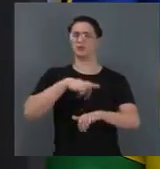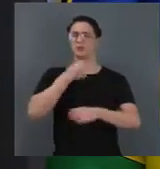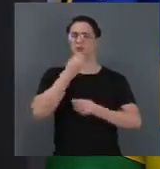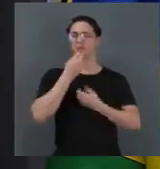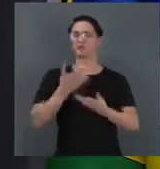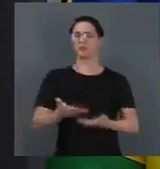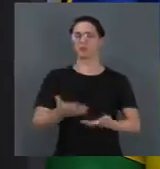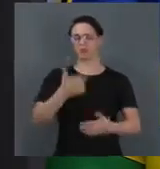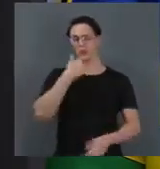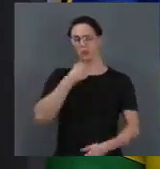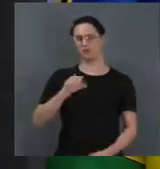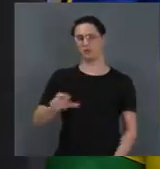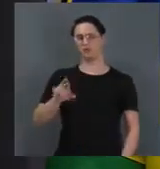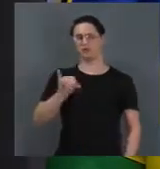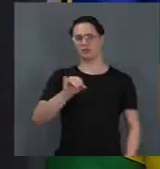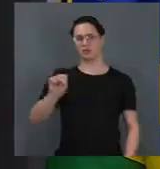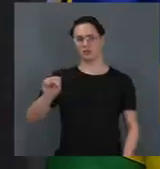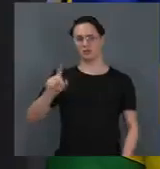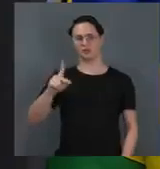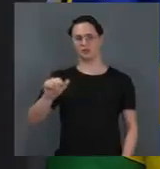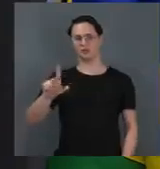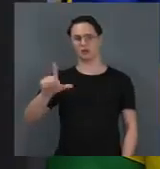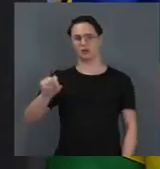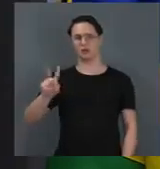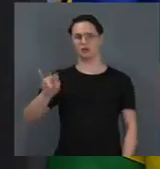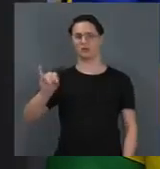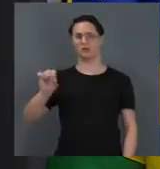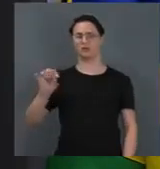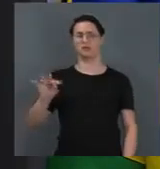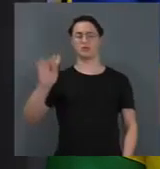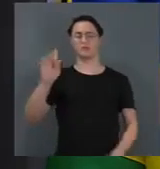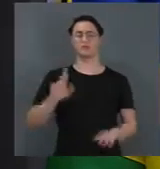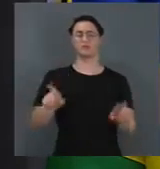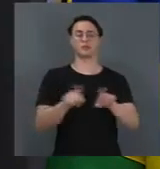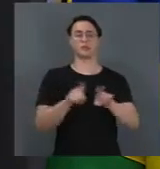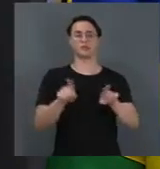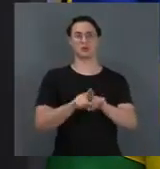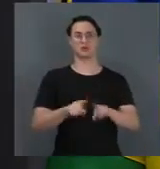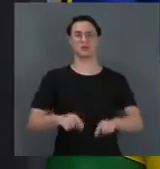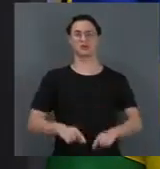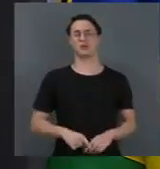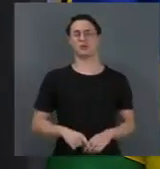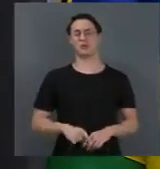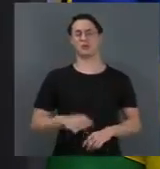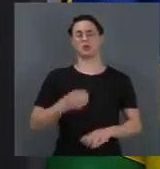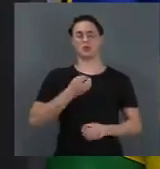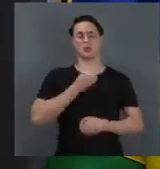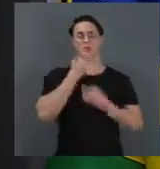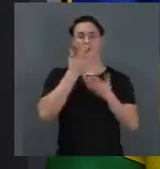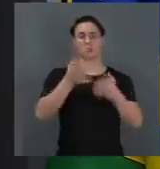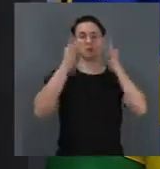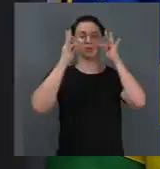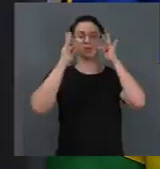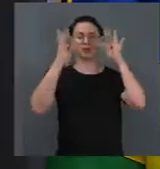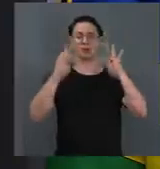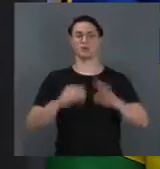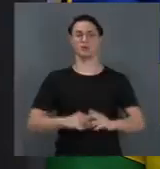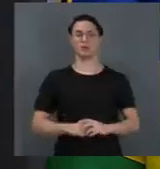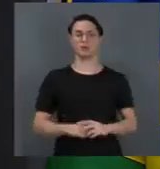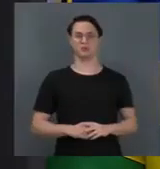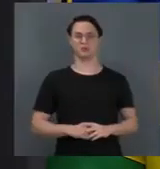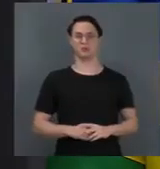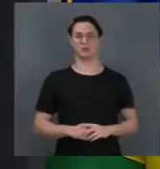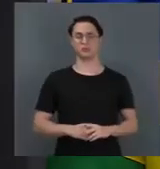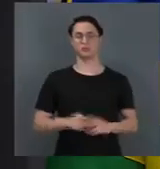lá, o Chris Pawlowski, e o emocionado depoimento, testemunho, o senador Plínio Valério,